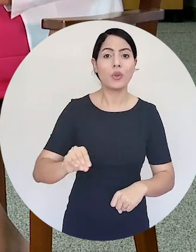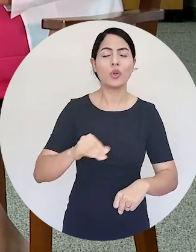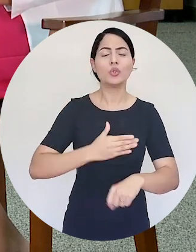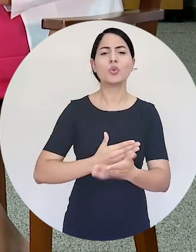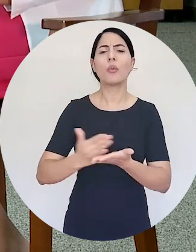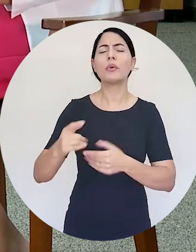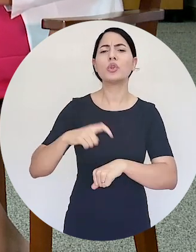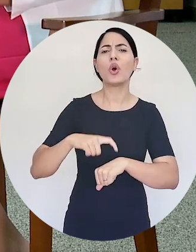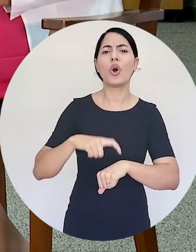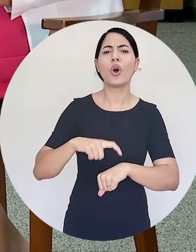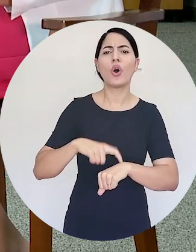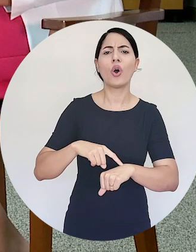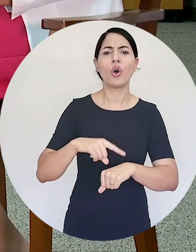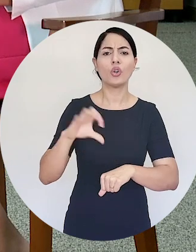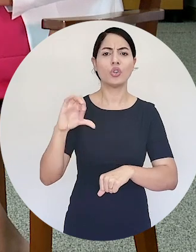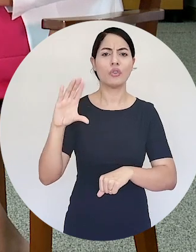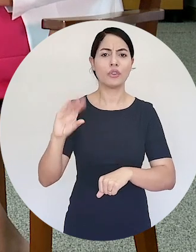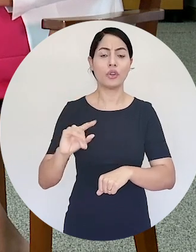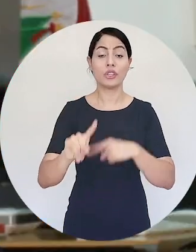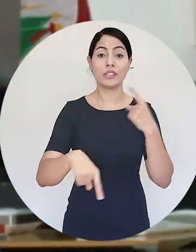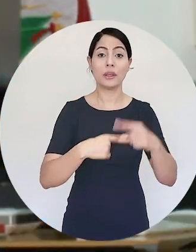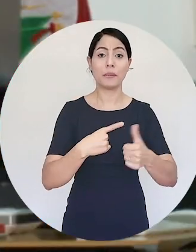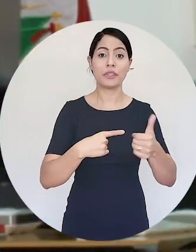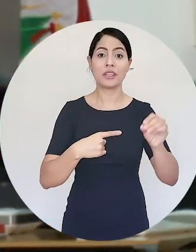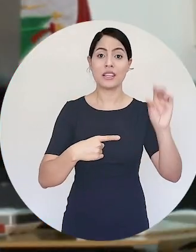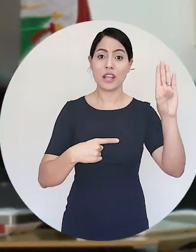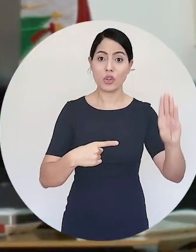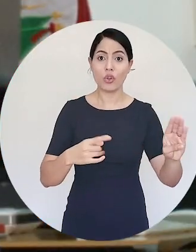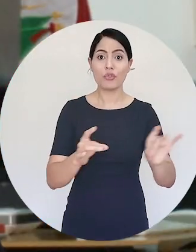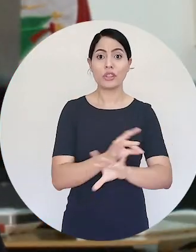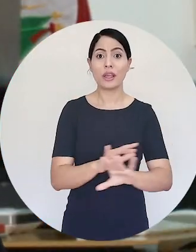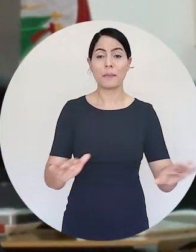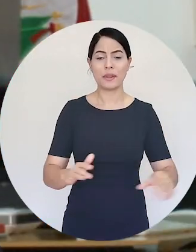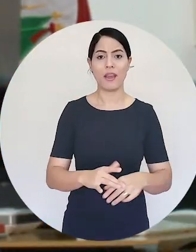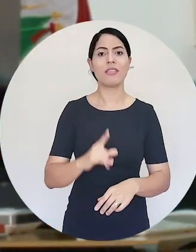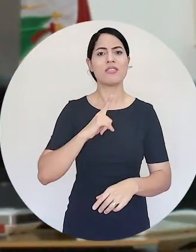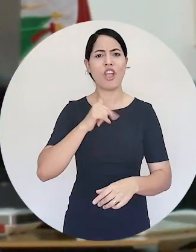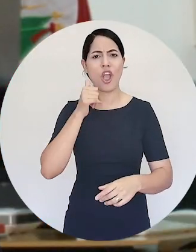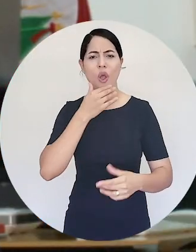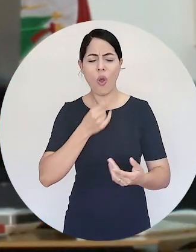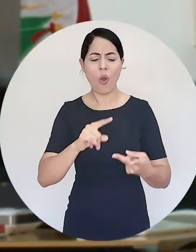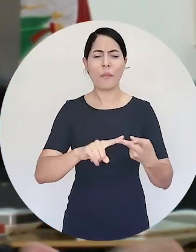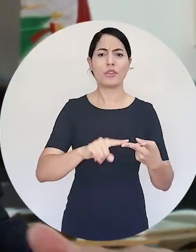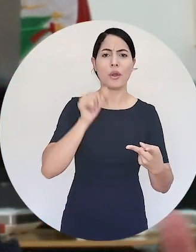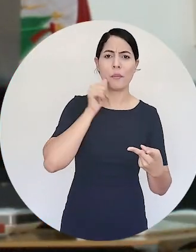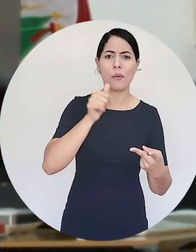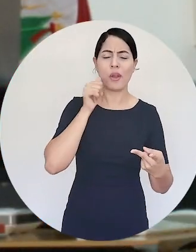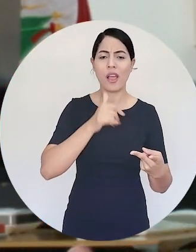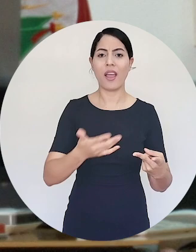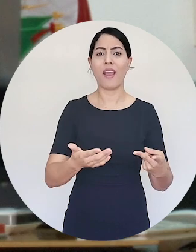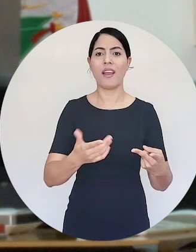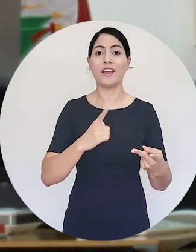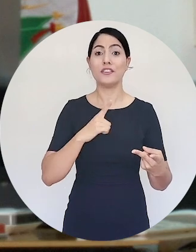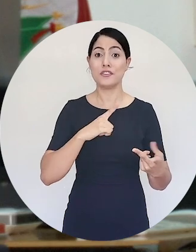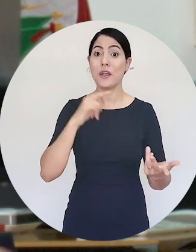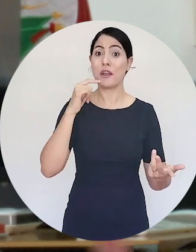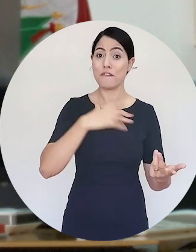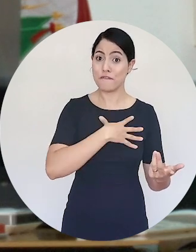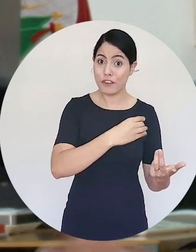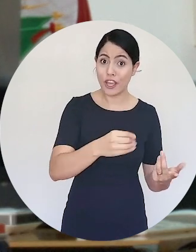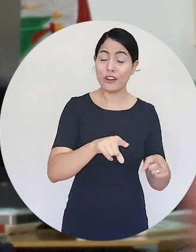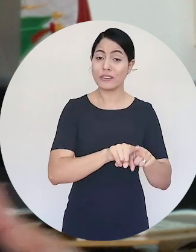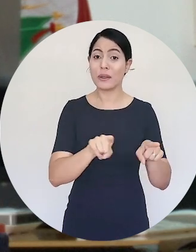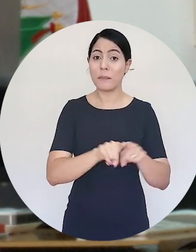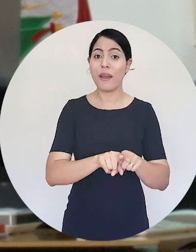7 da noite terminou depois de 10 horas. Homens, mulheres, algumas mulheres com o filho presente enquanto falavam,